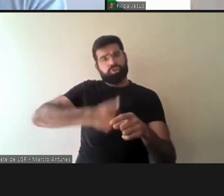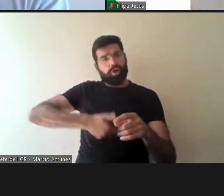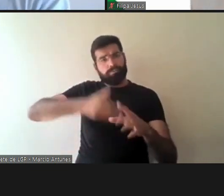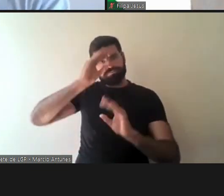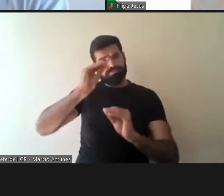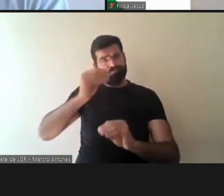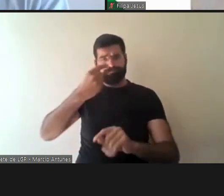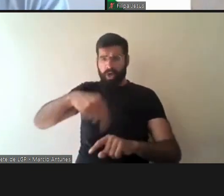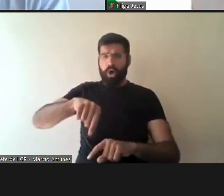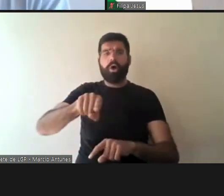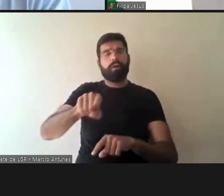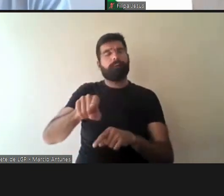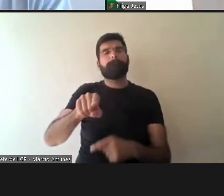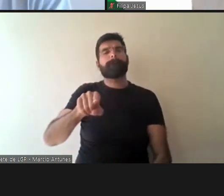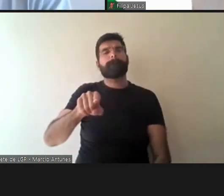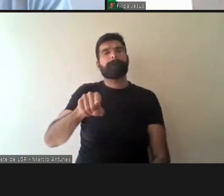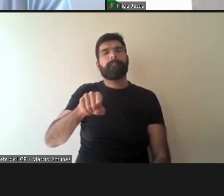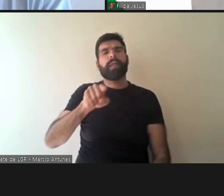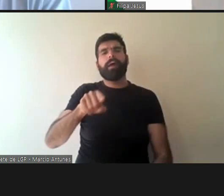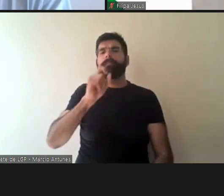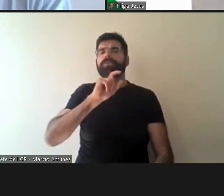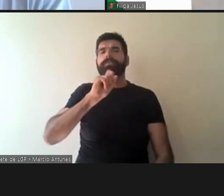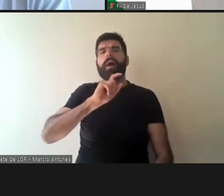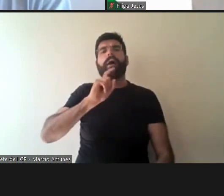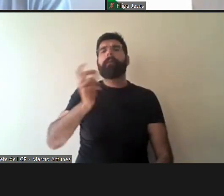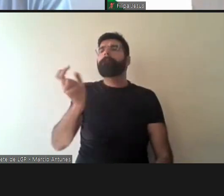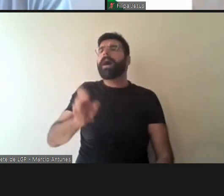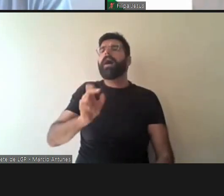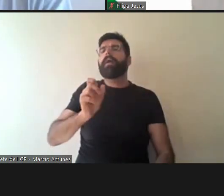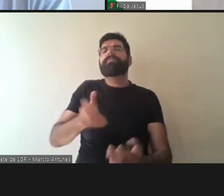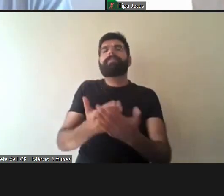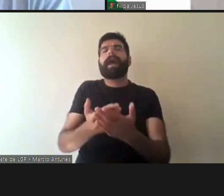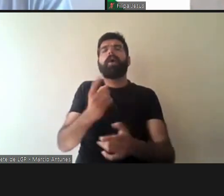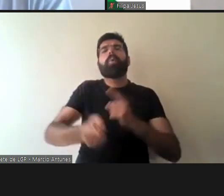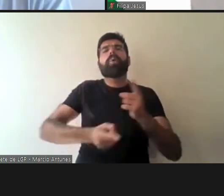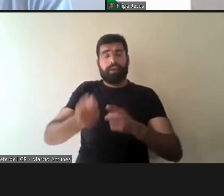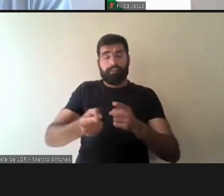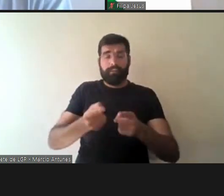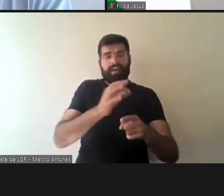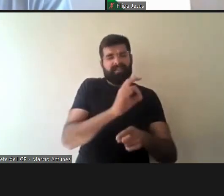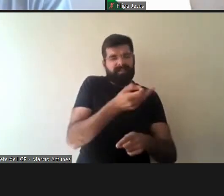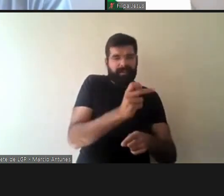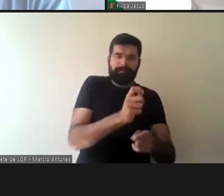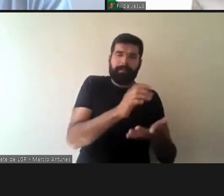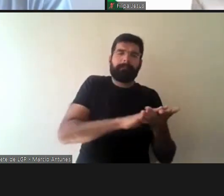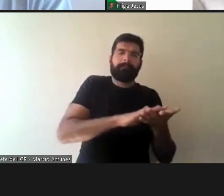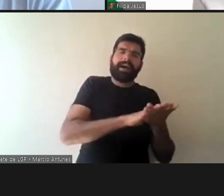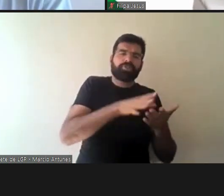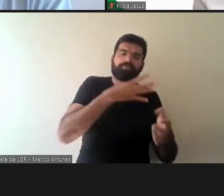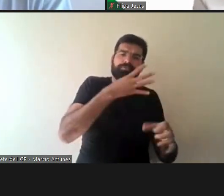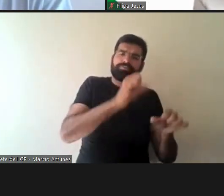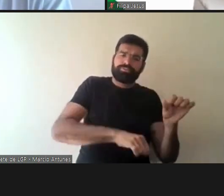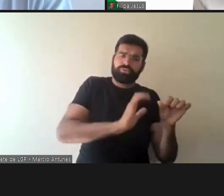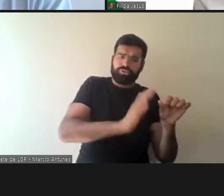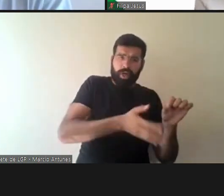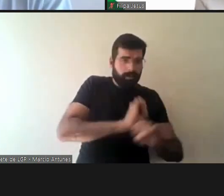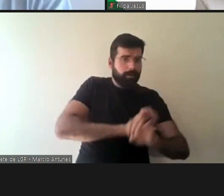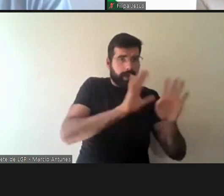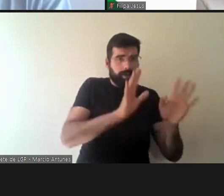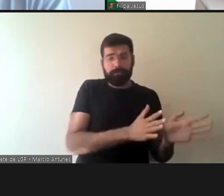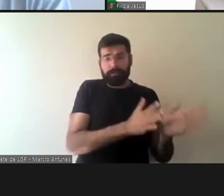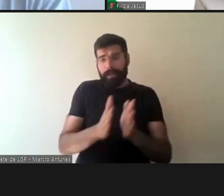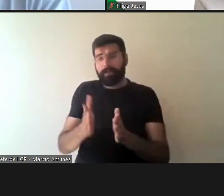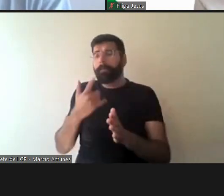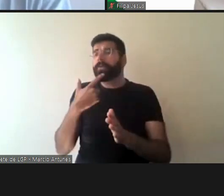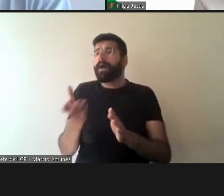quais são estas oportunidades, este enquadramento, creio que a Filipa já fez de forma muito clara, e perguntava-lhe mais